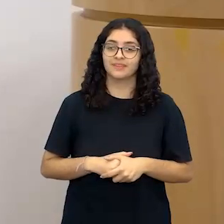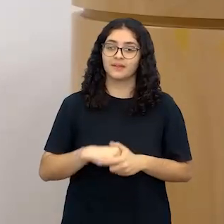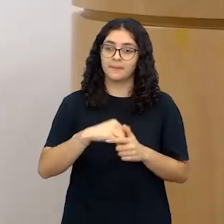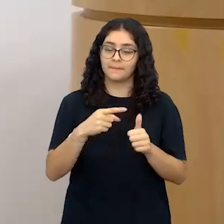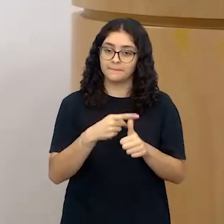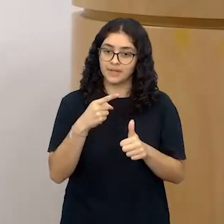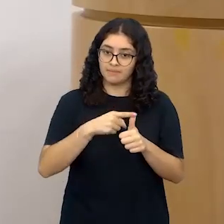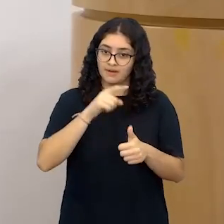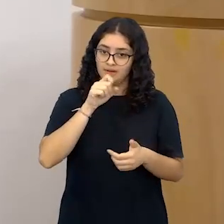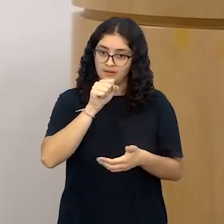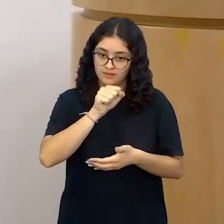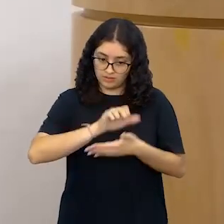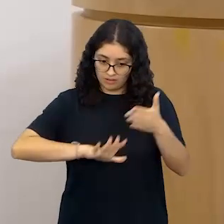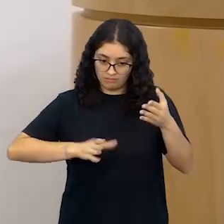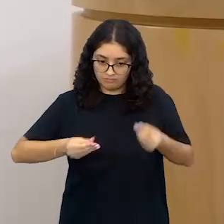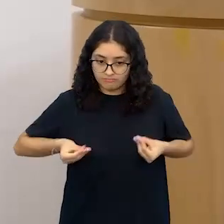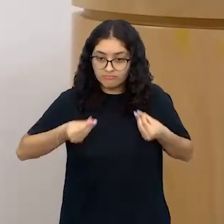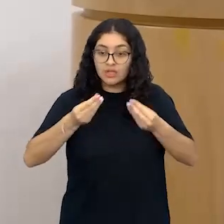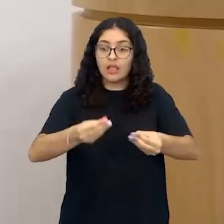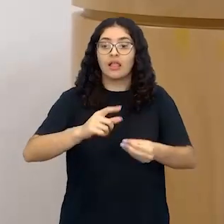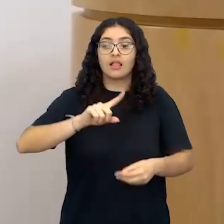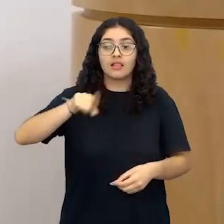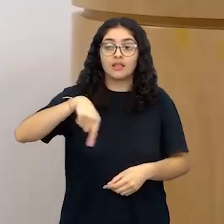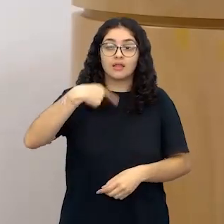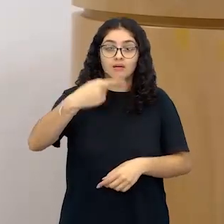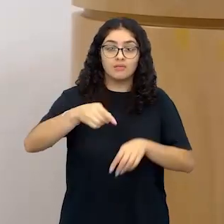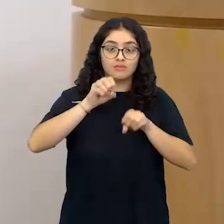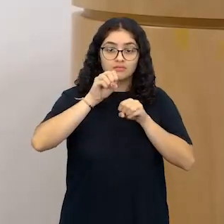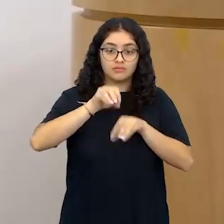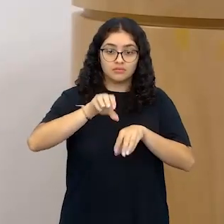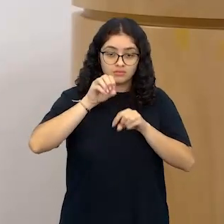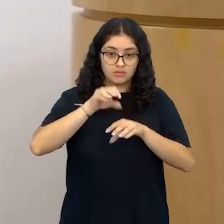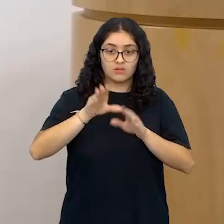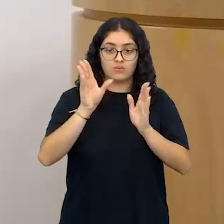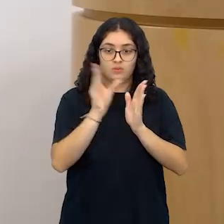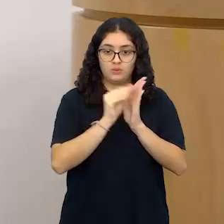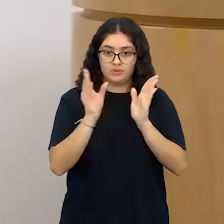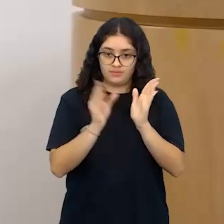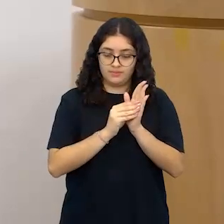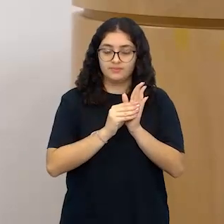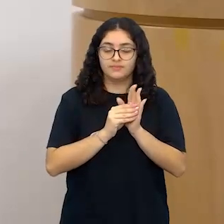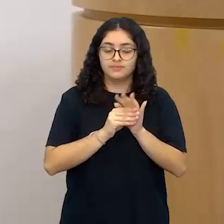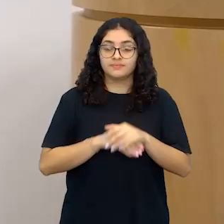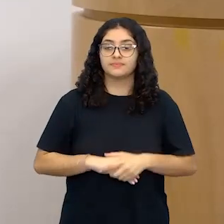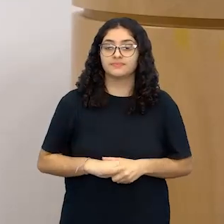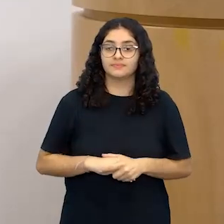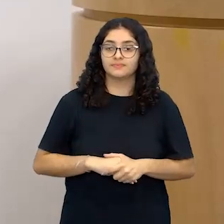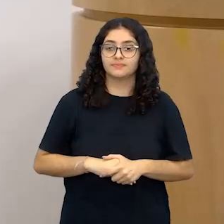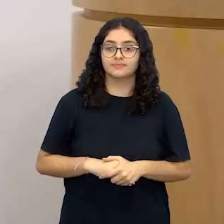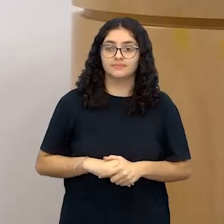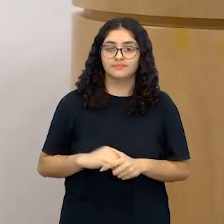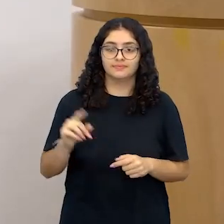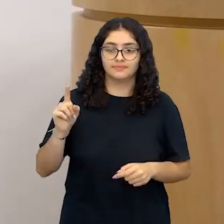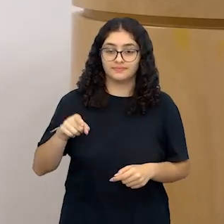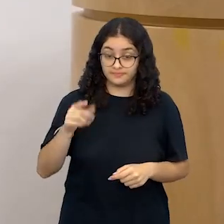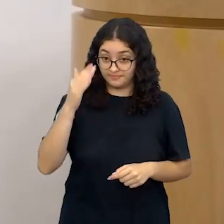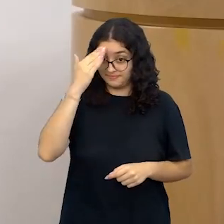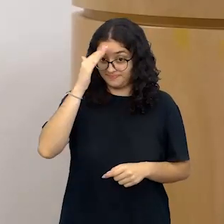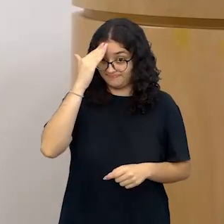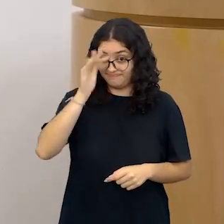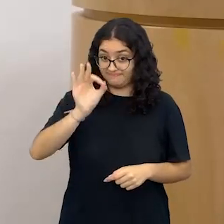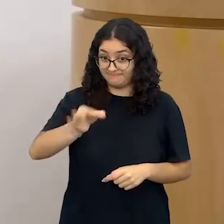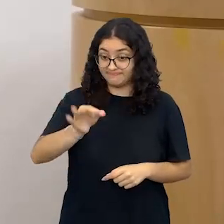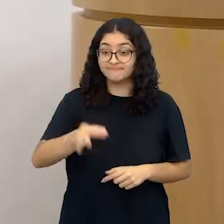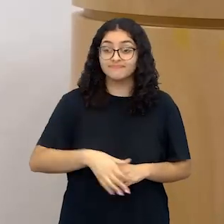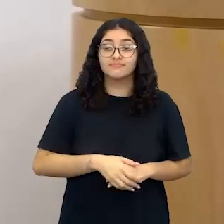a atividade e depois a base conteúdo dessa atividade, essa aqui, que é a técnica, tá certo? Tudo